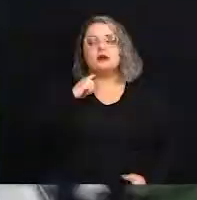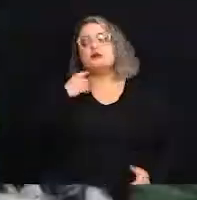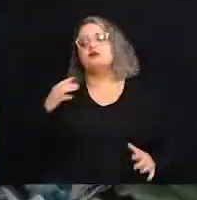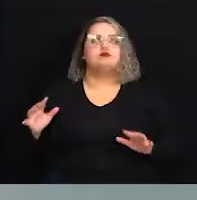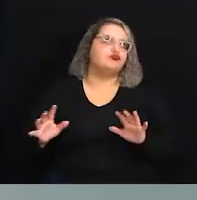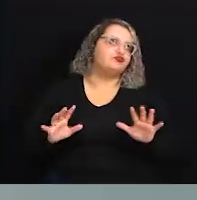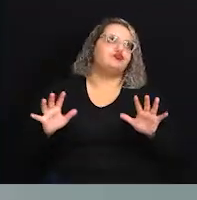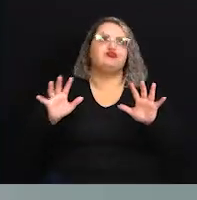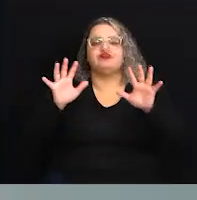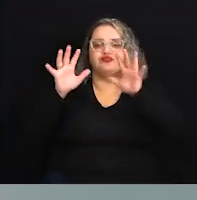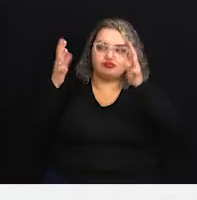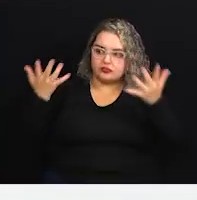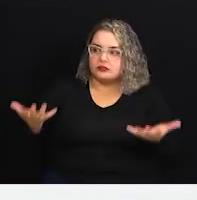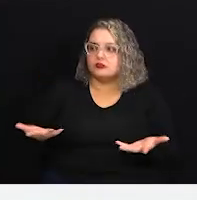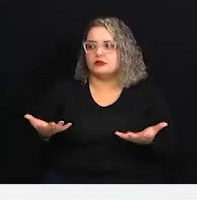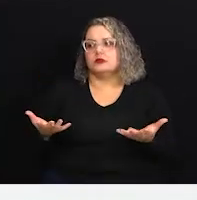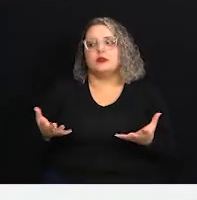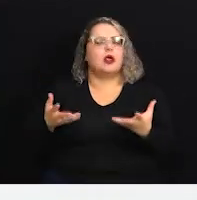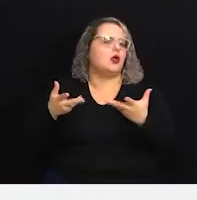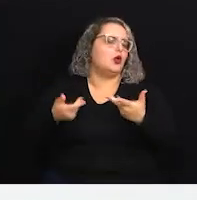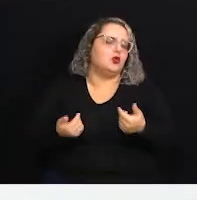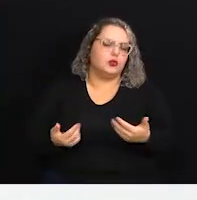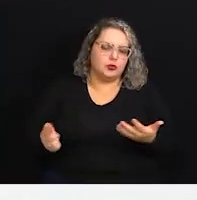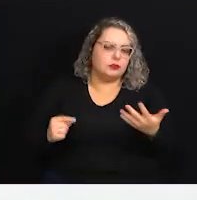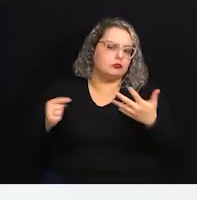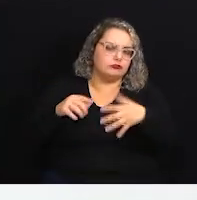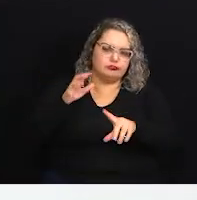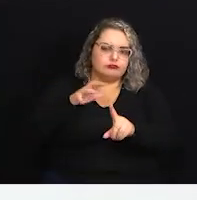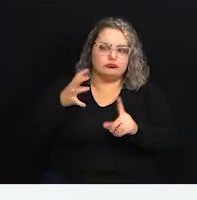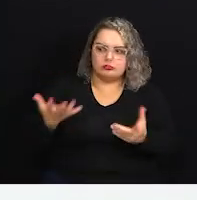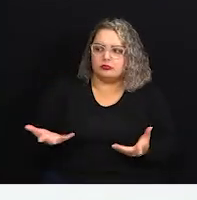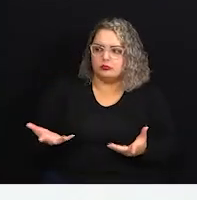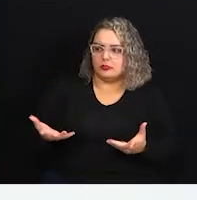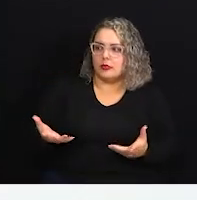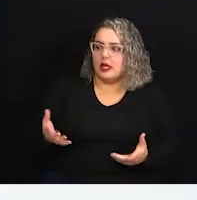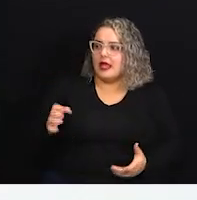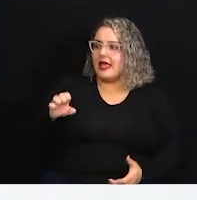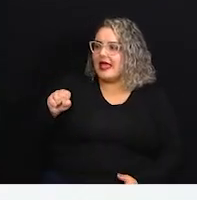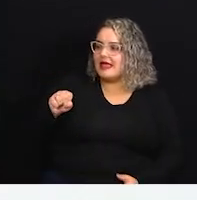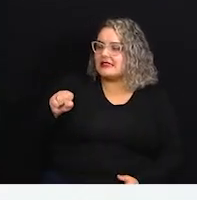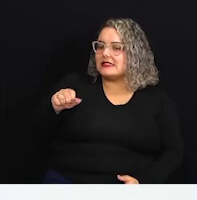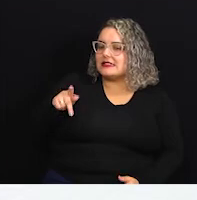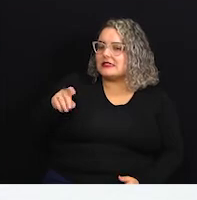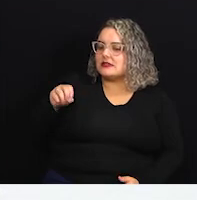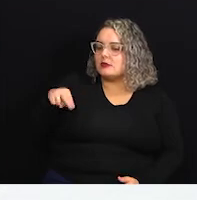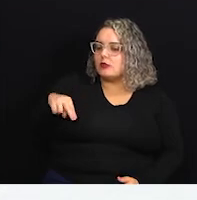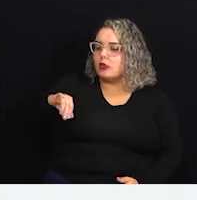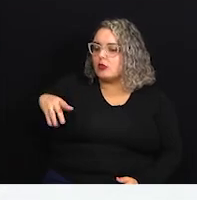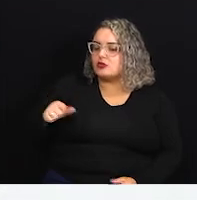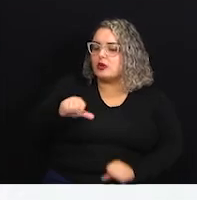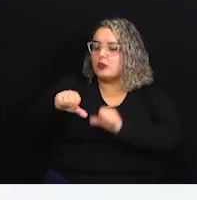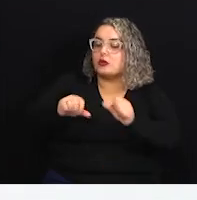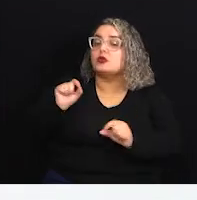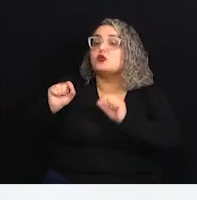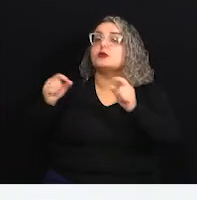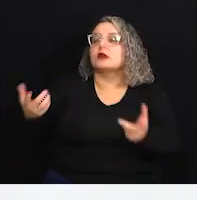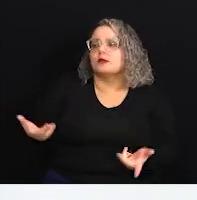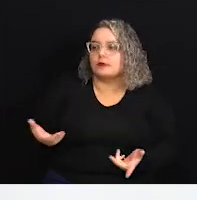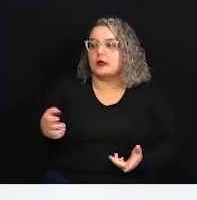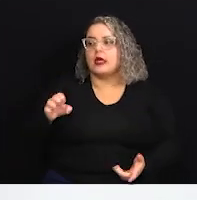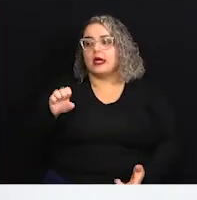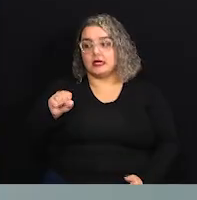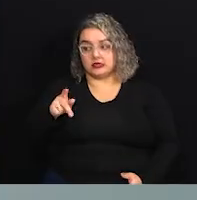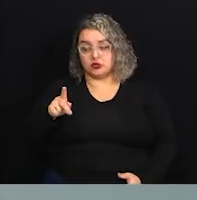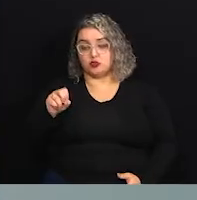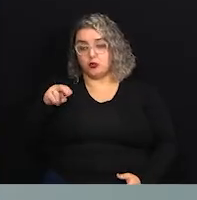gases poluentes, né, tem tudo isso. Então, essa esponja, ela vira o que depois? Tá.